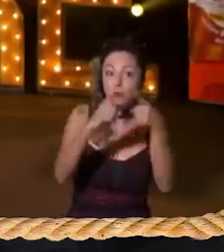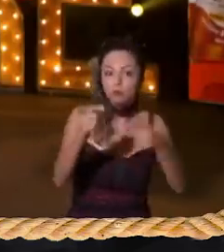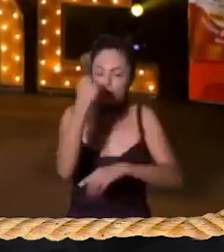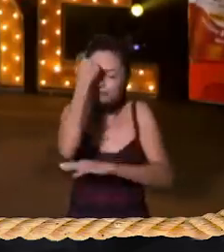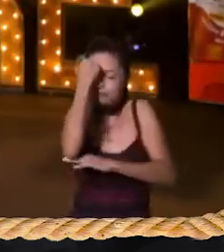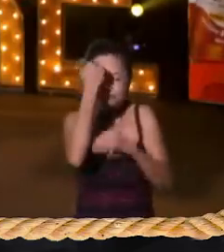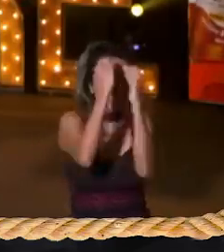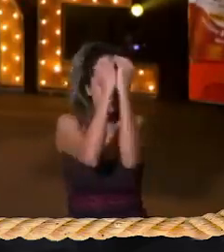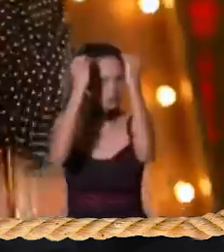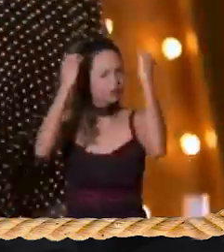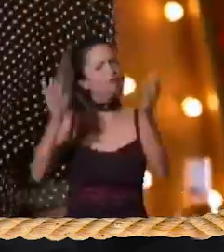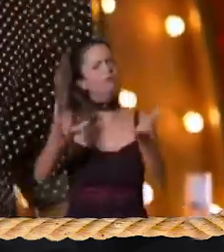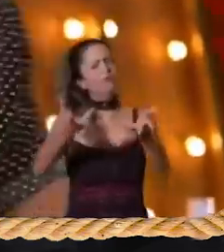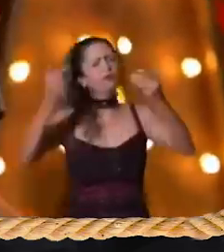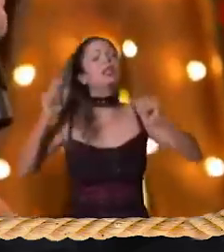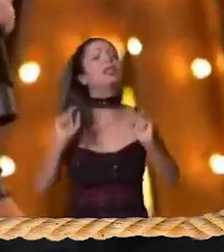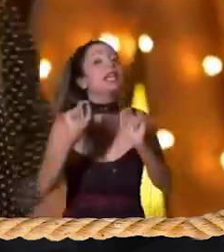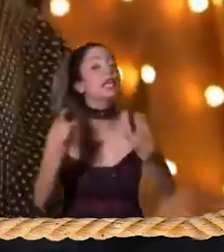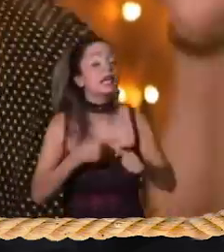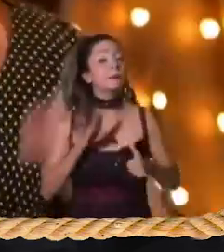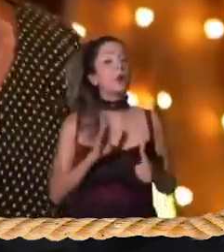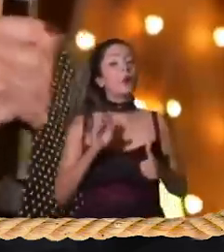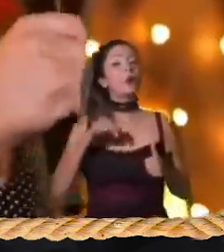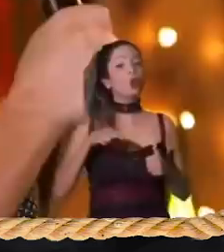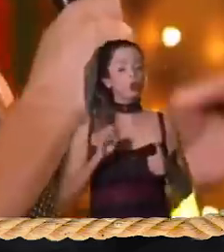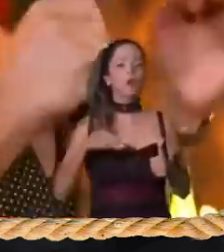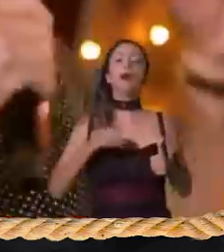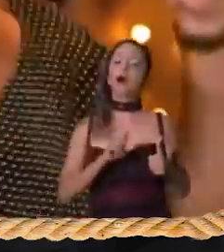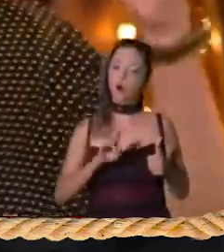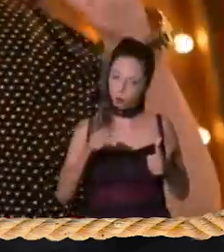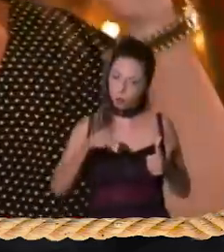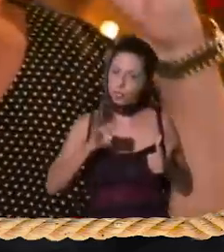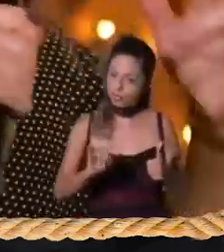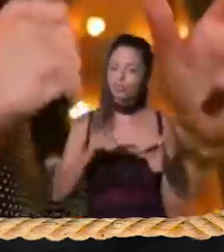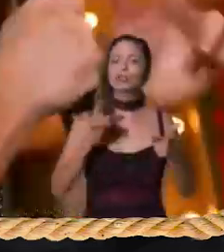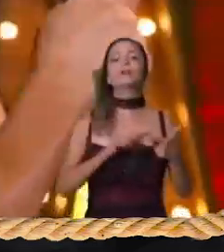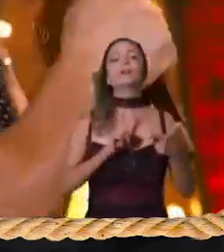olha, Bruno e Marrone, Chitãozinho e Chororó,